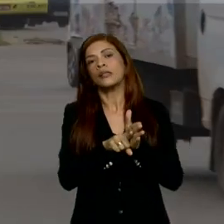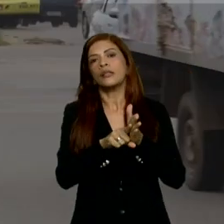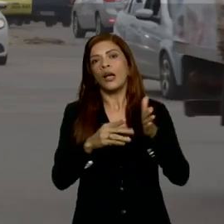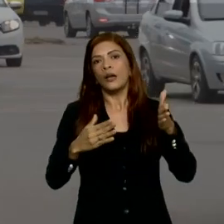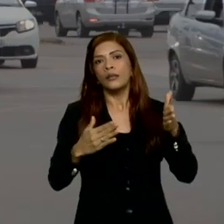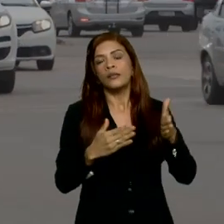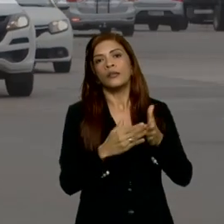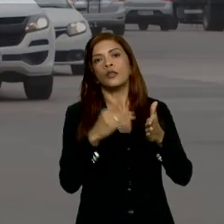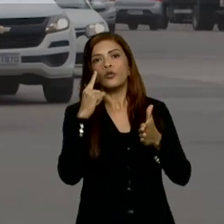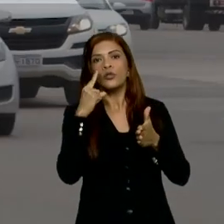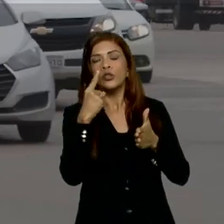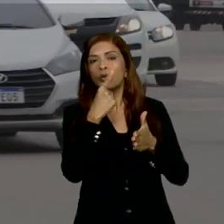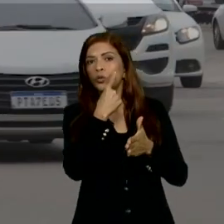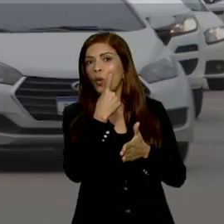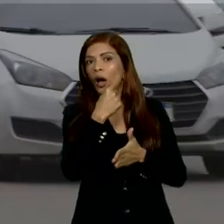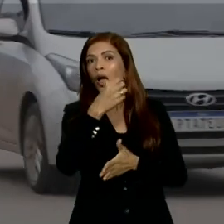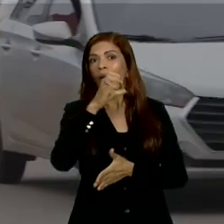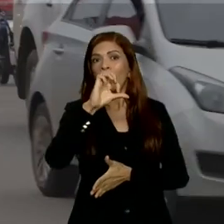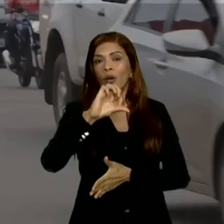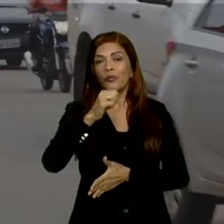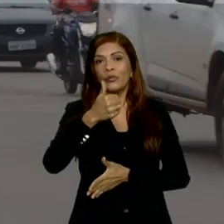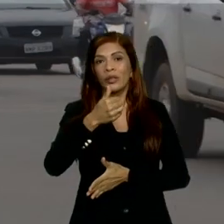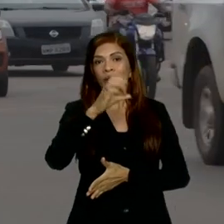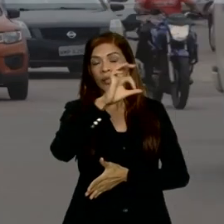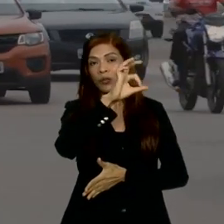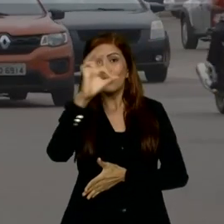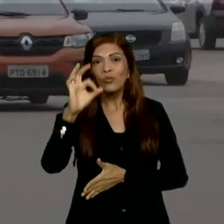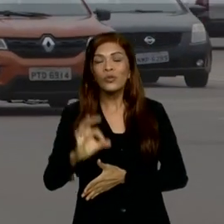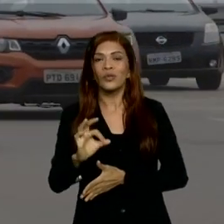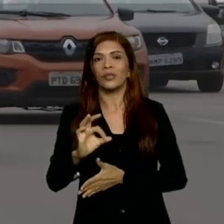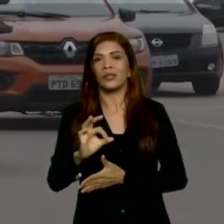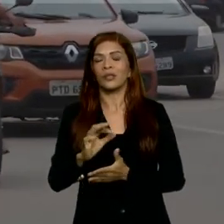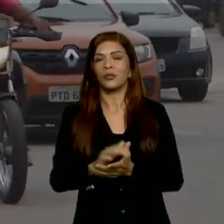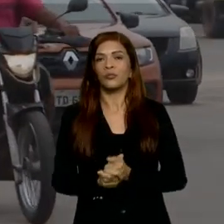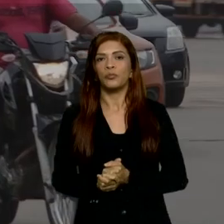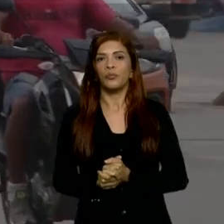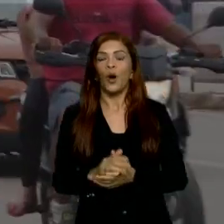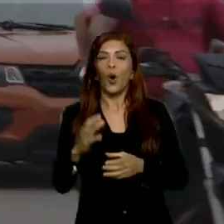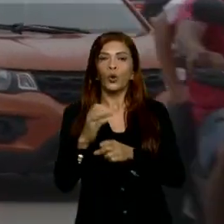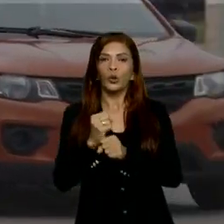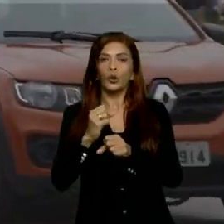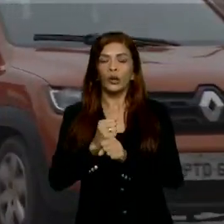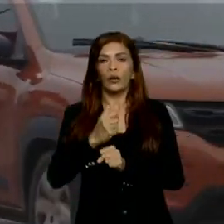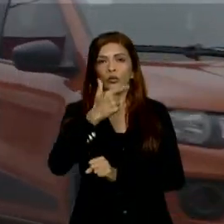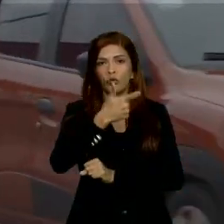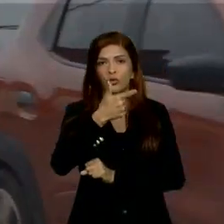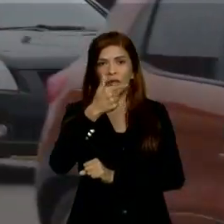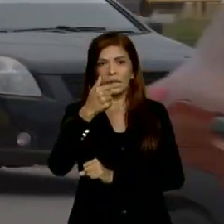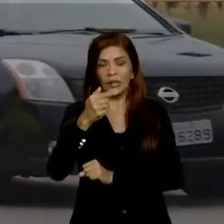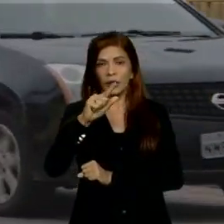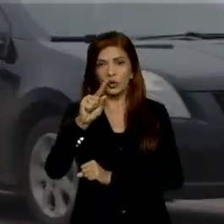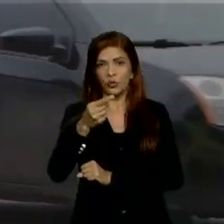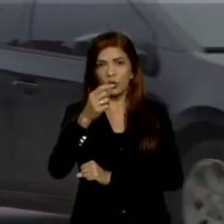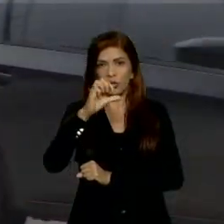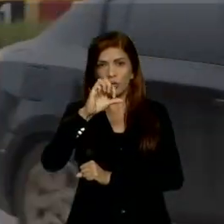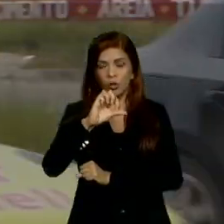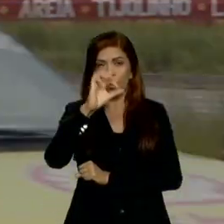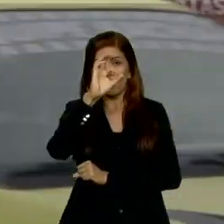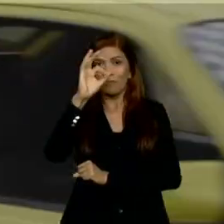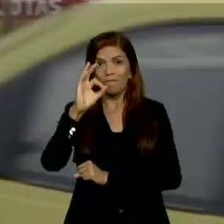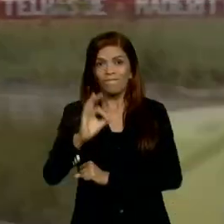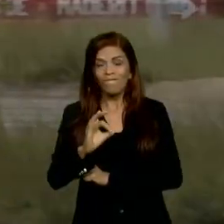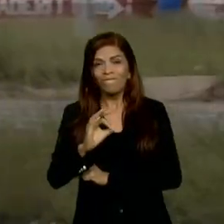por 91% de todas as anotações aplicadas A um total de 27,9 milhões de